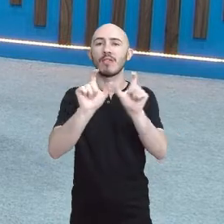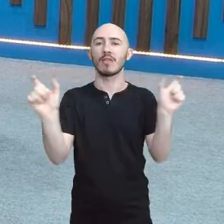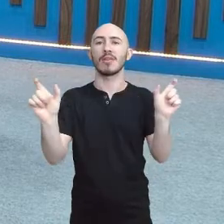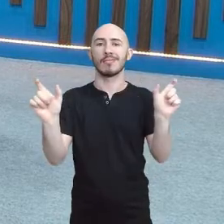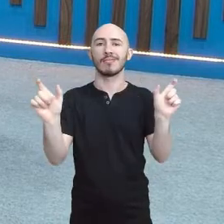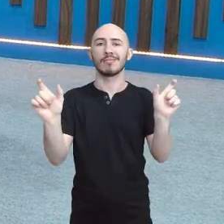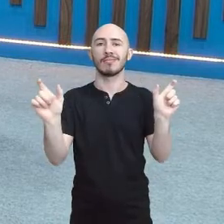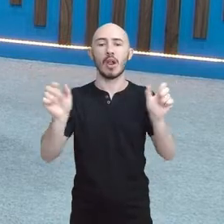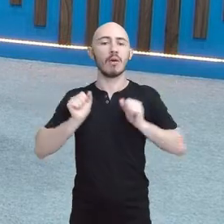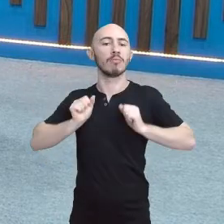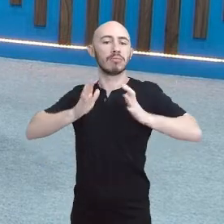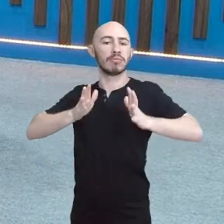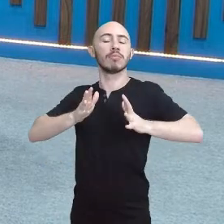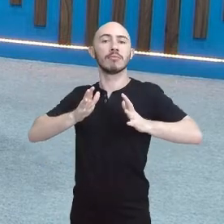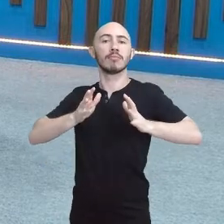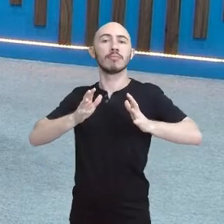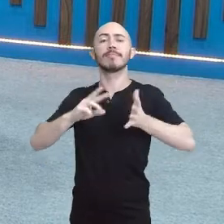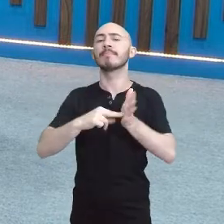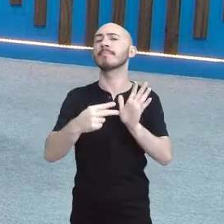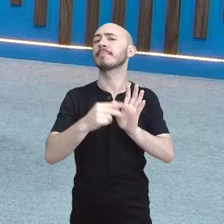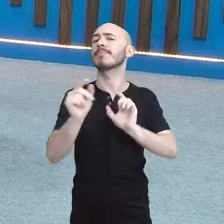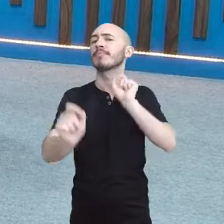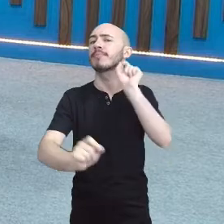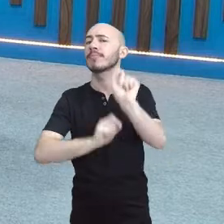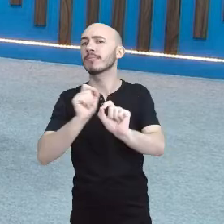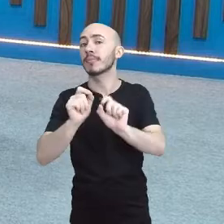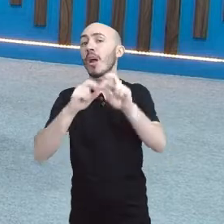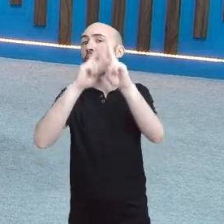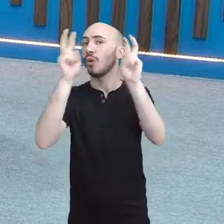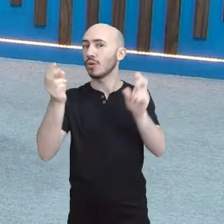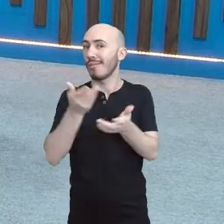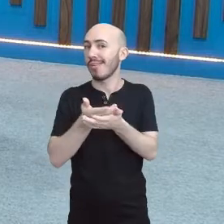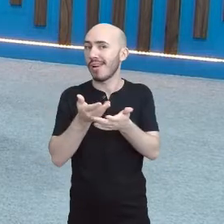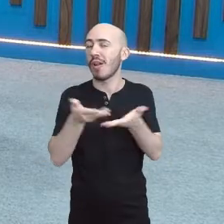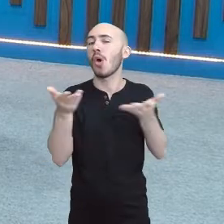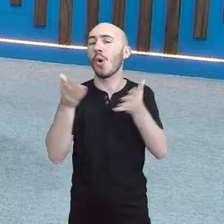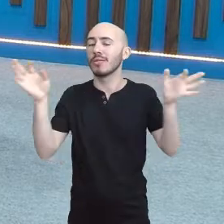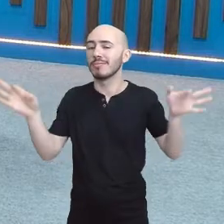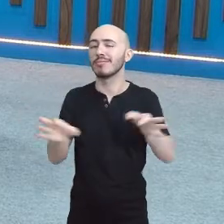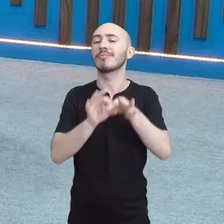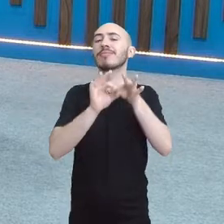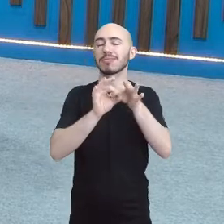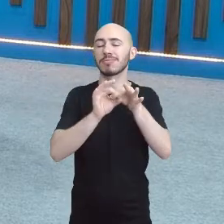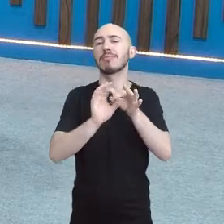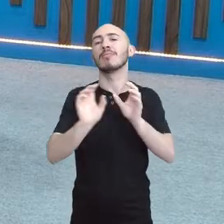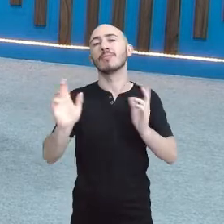ação, tem muito a ver com o tema da nossa aula de hoje, que é